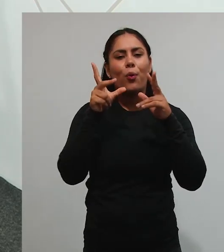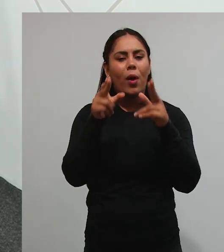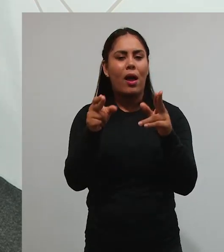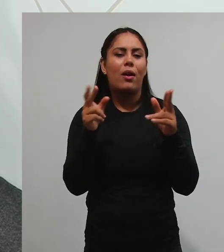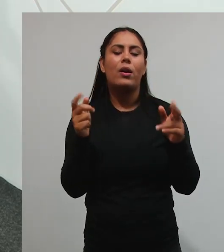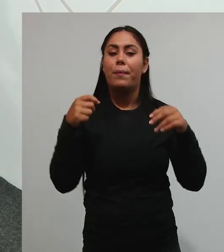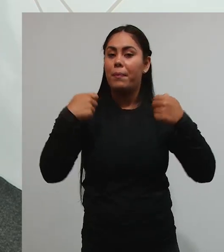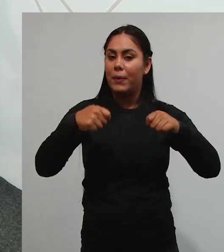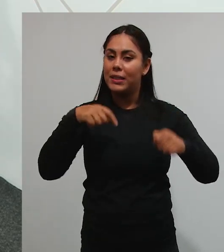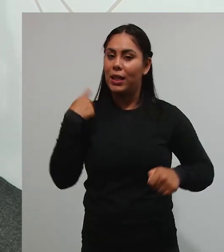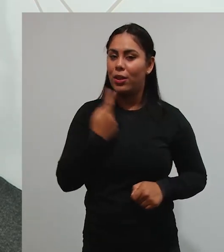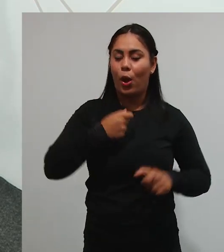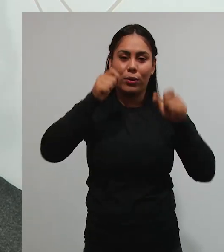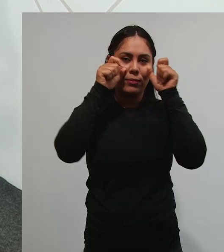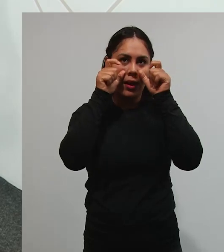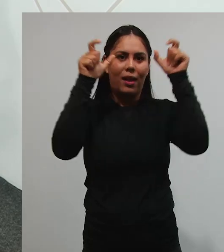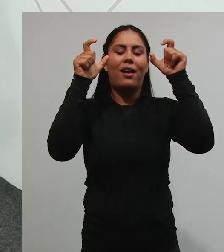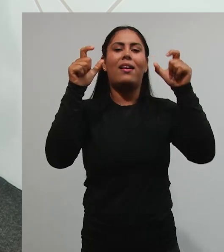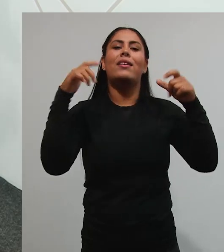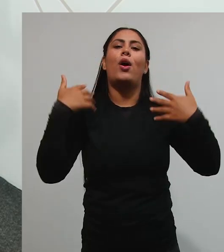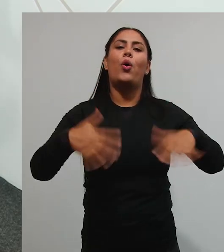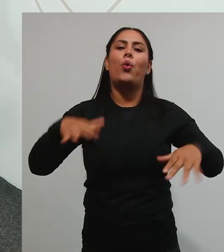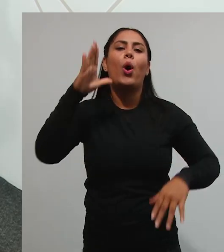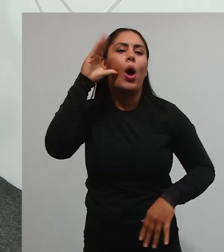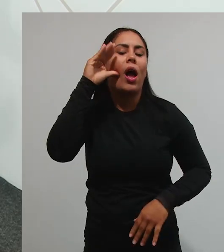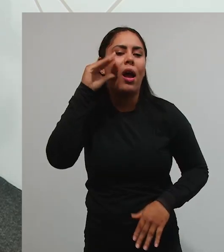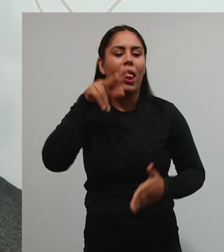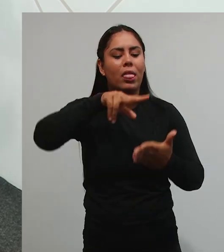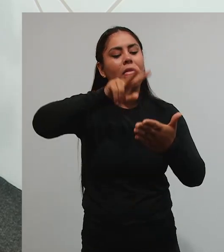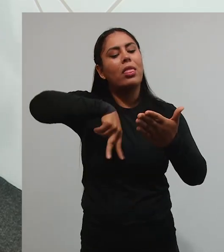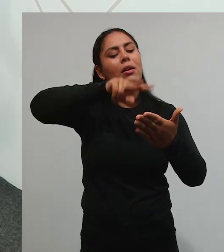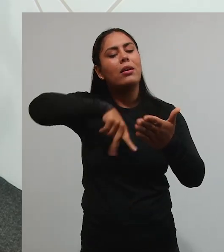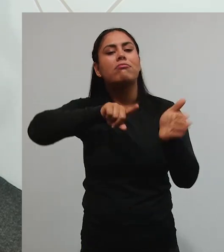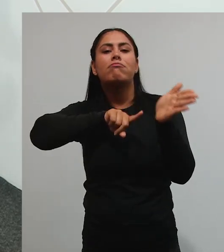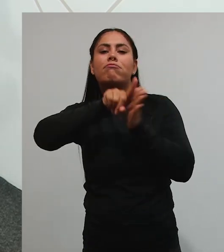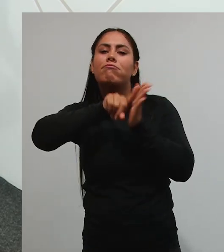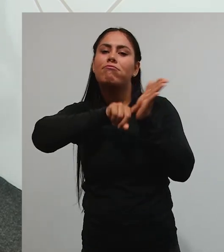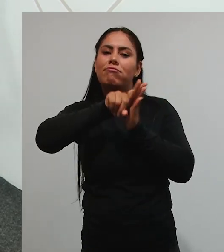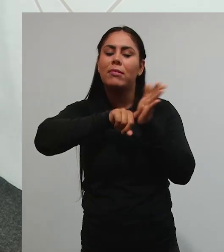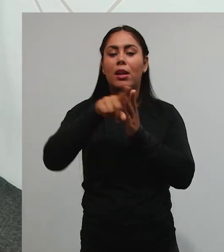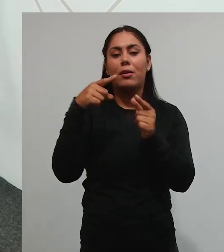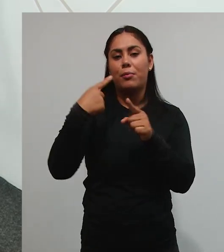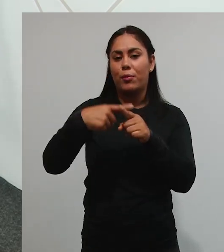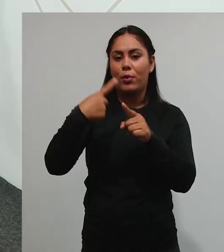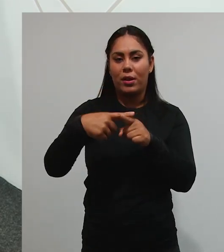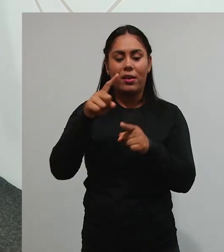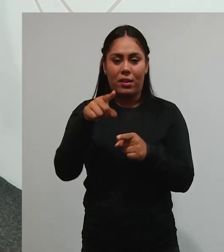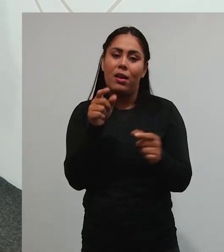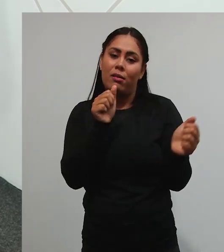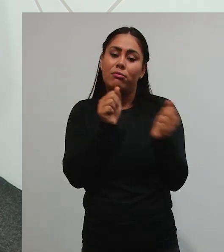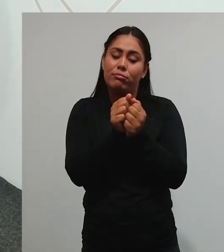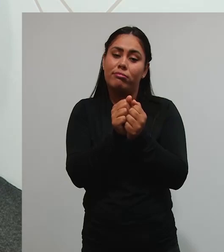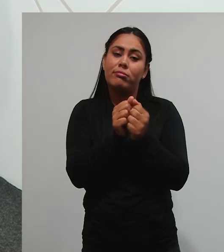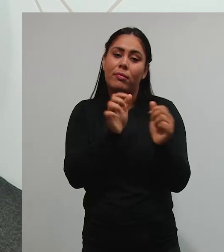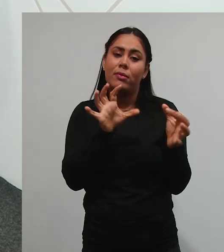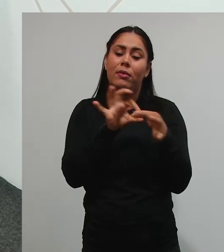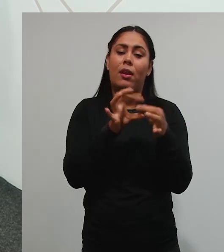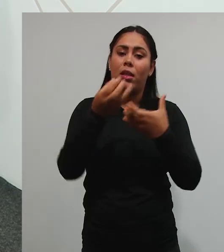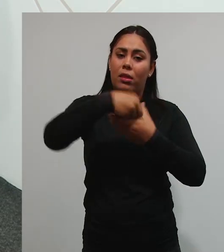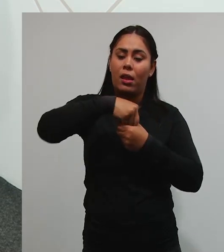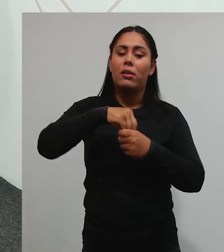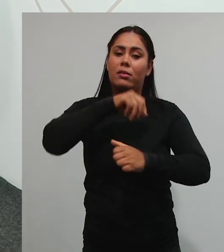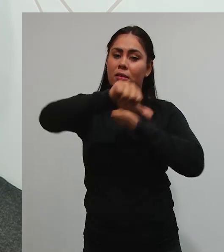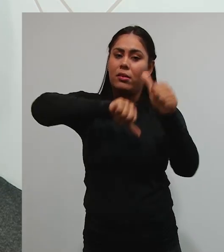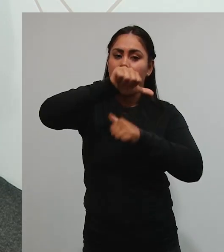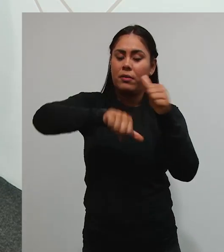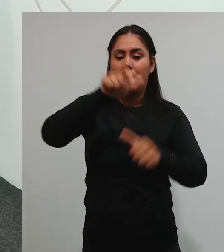Paulo Freire, né, dizia, a gente precisa despertar a curiosidade, então curiose-se, leia, pesquise, porque faz